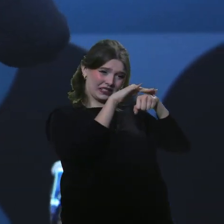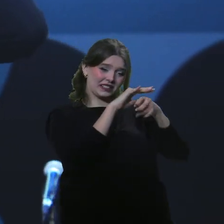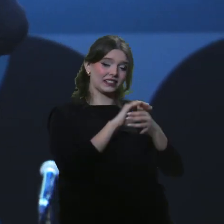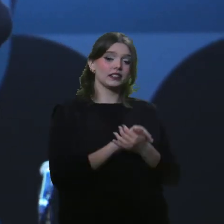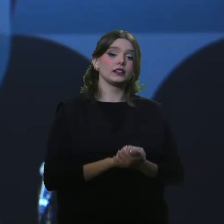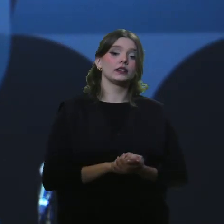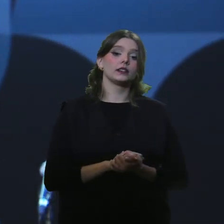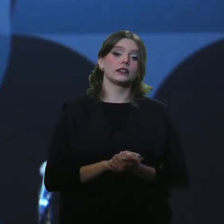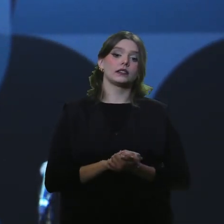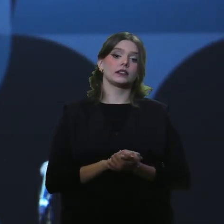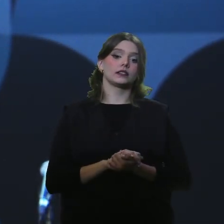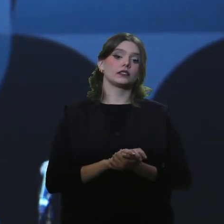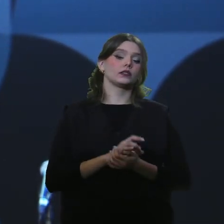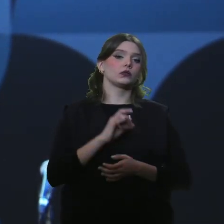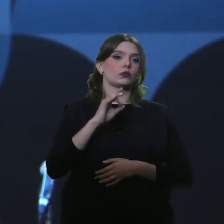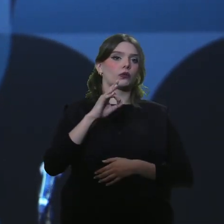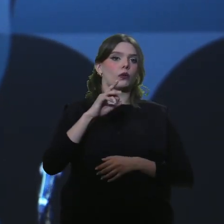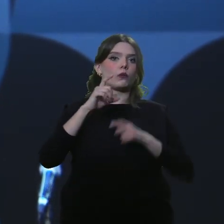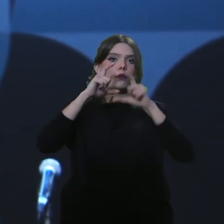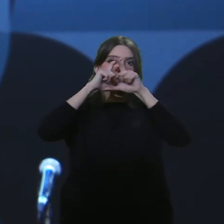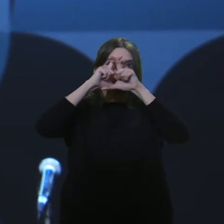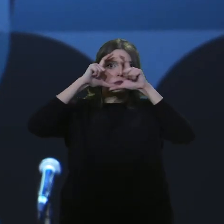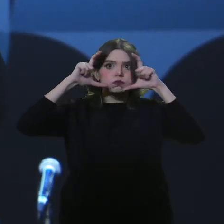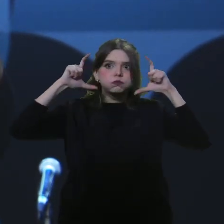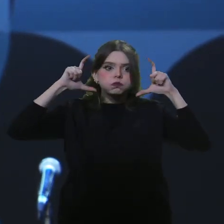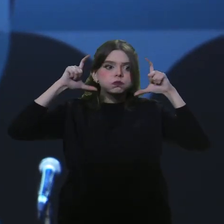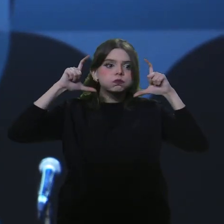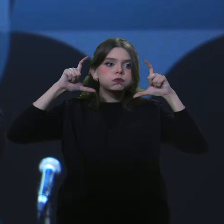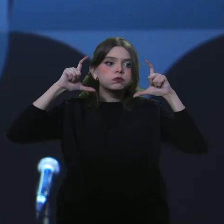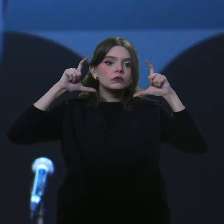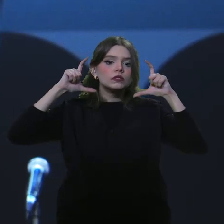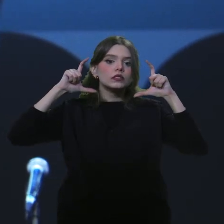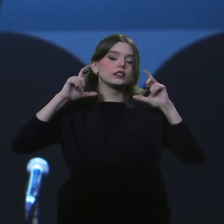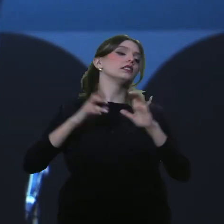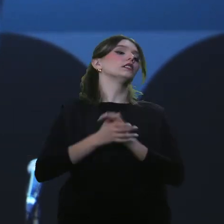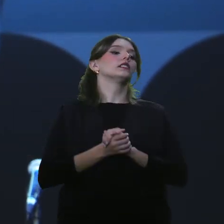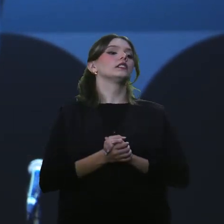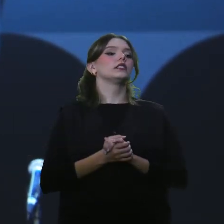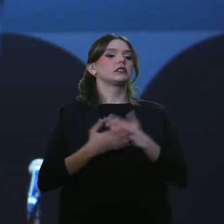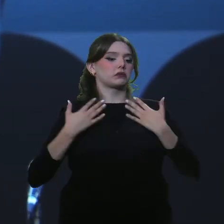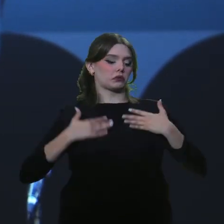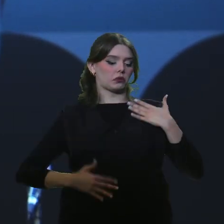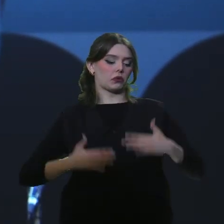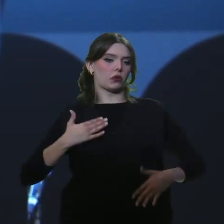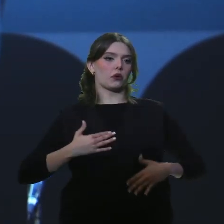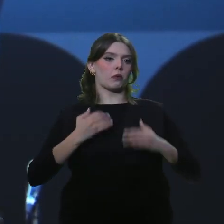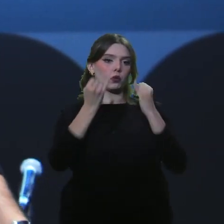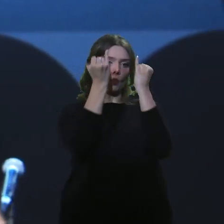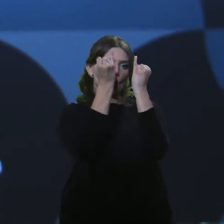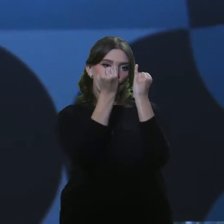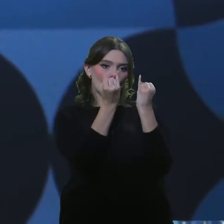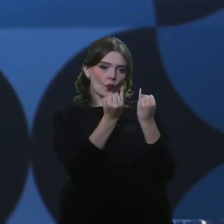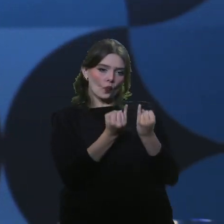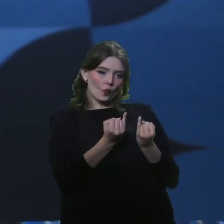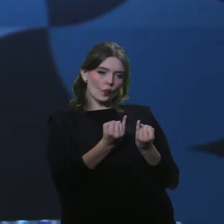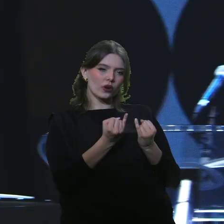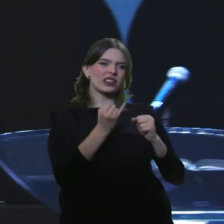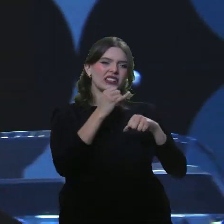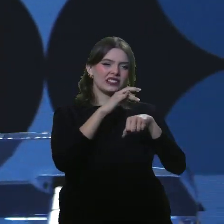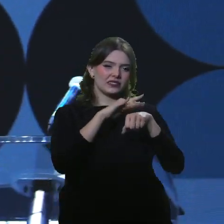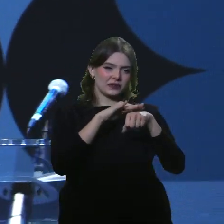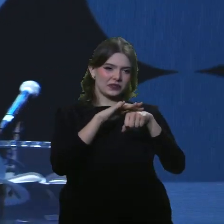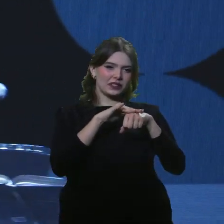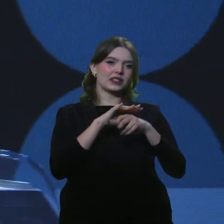só fica a cara rechonchudinha assim, mas é de corticoide. Mas eu usava calça 38, arrochada no